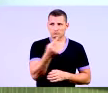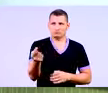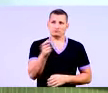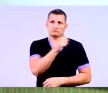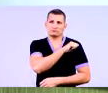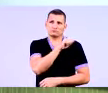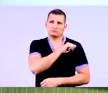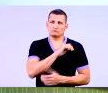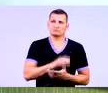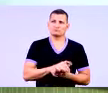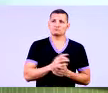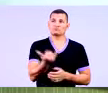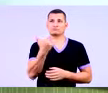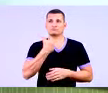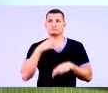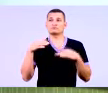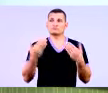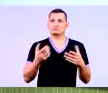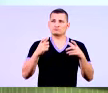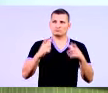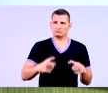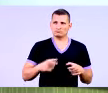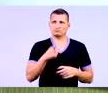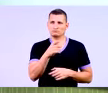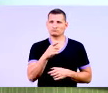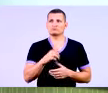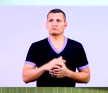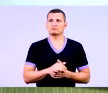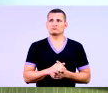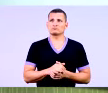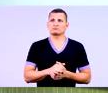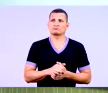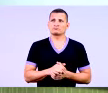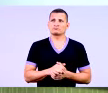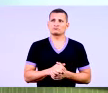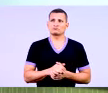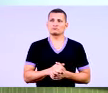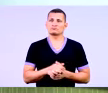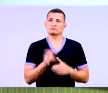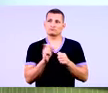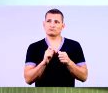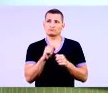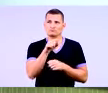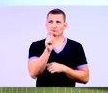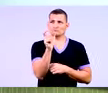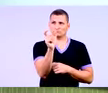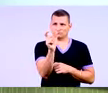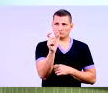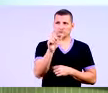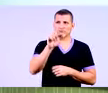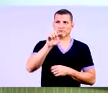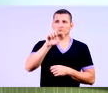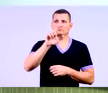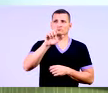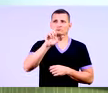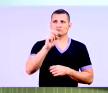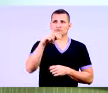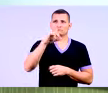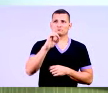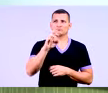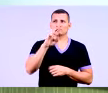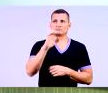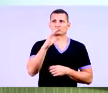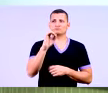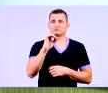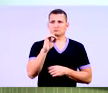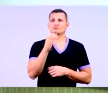dizendo pra mim qual é o nome do endereço ele automaticamente está fazendo com que essa variável genérica endereço se aplique a cada um de